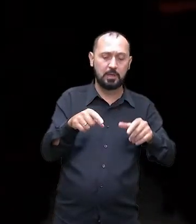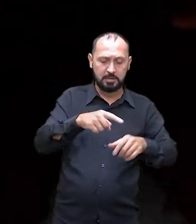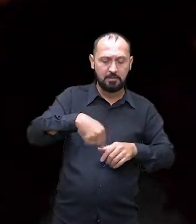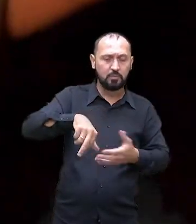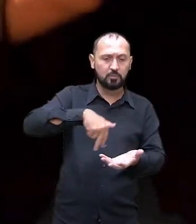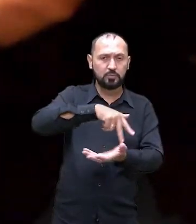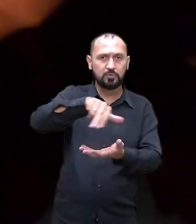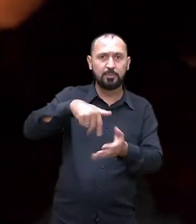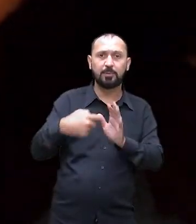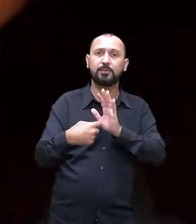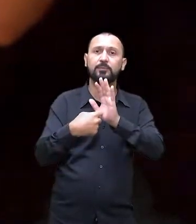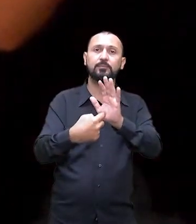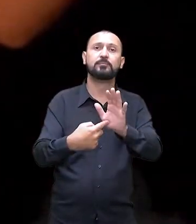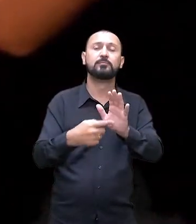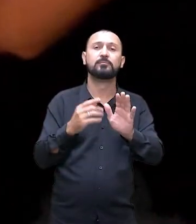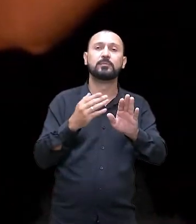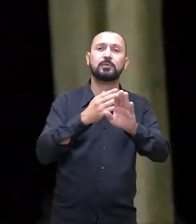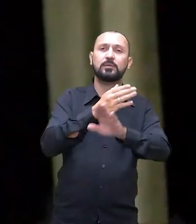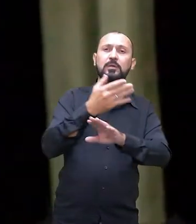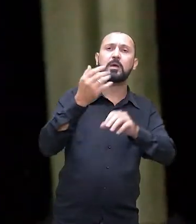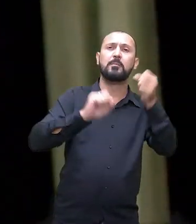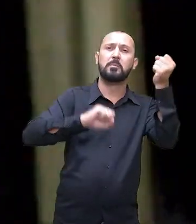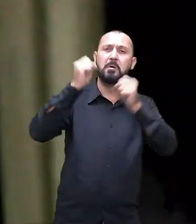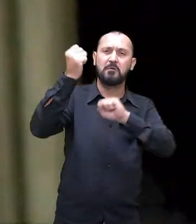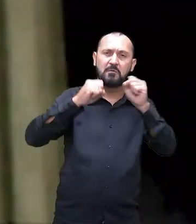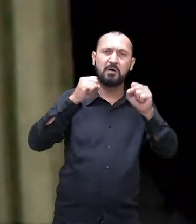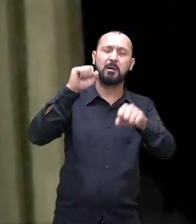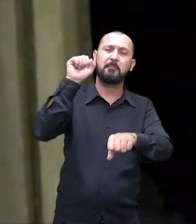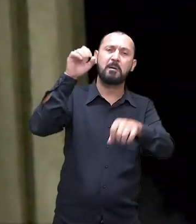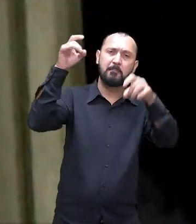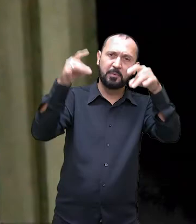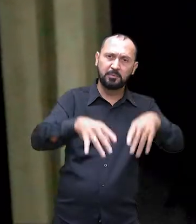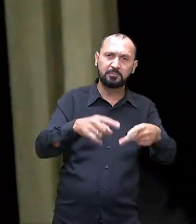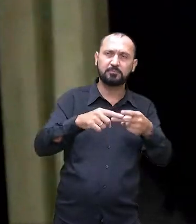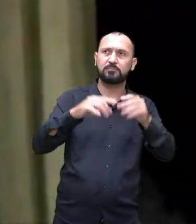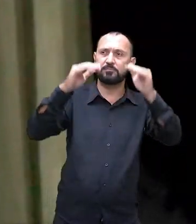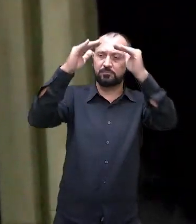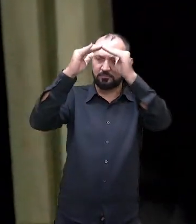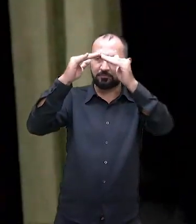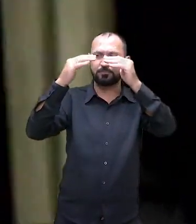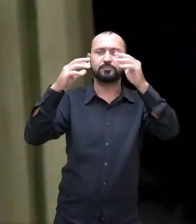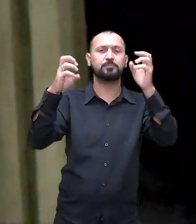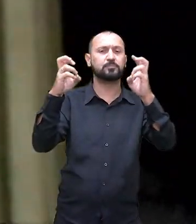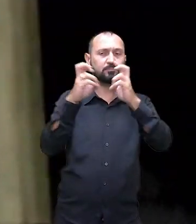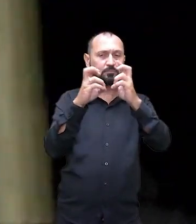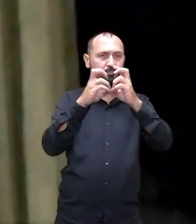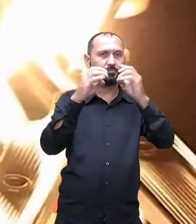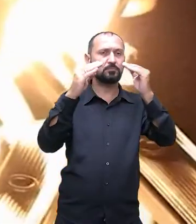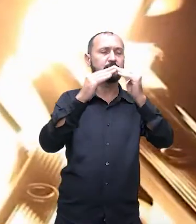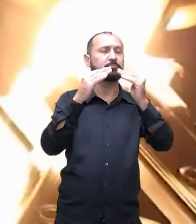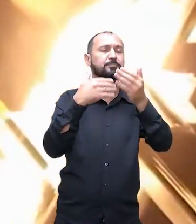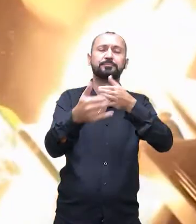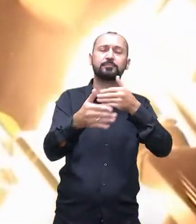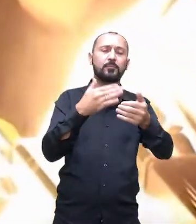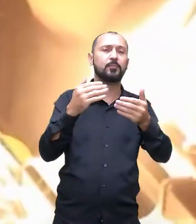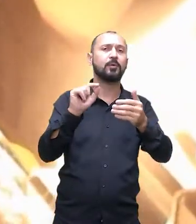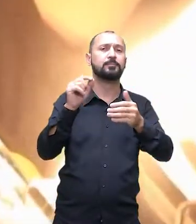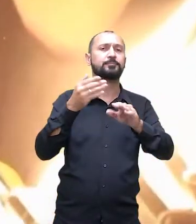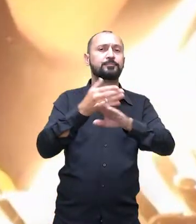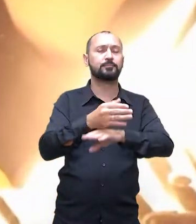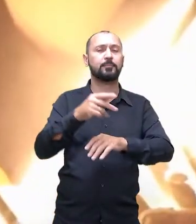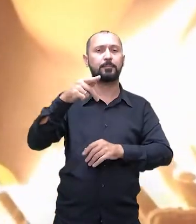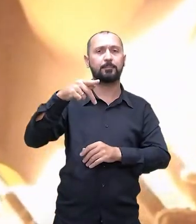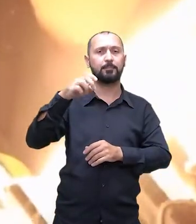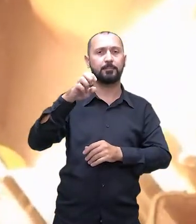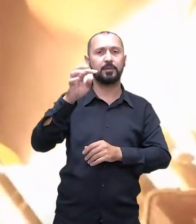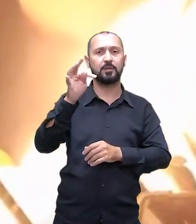tinha nem espaço para apresentar, ia para uma usina abandonada, ia para um galpão, para um ginásio, enfim. Fomos